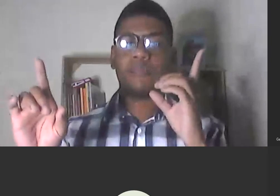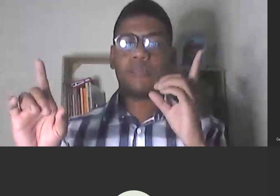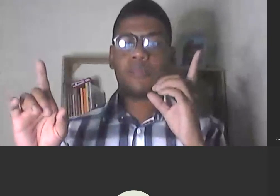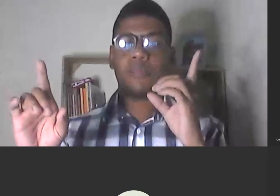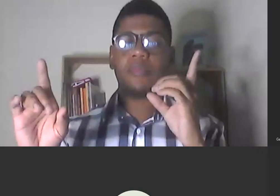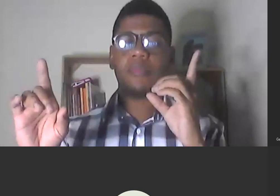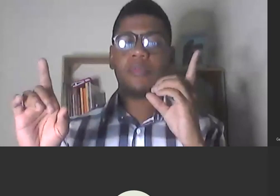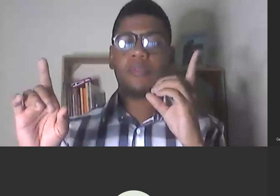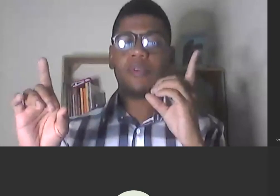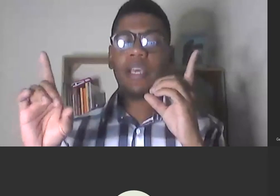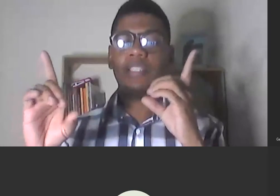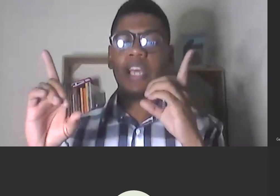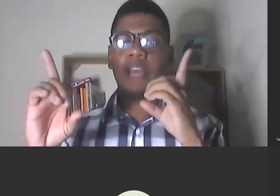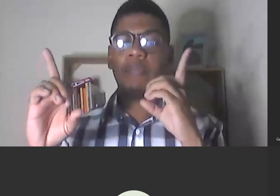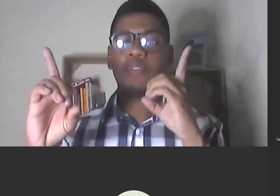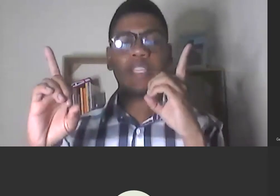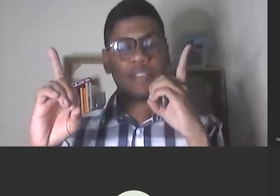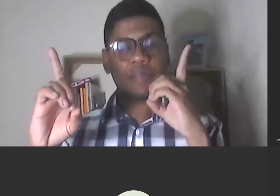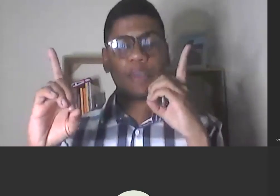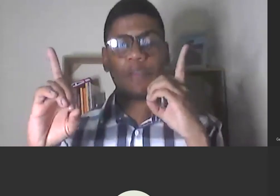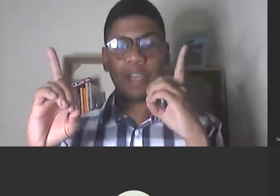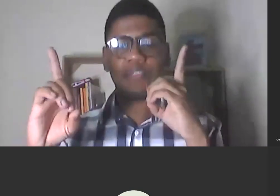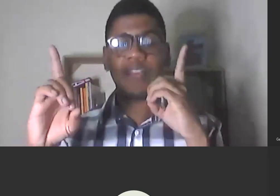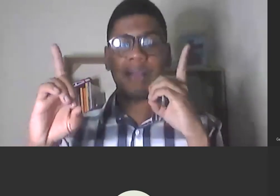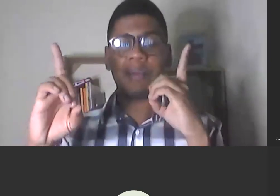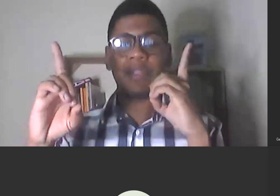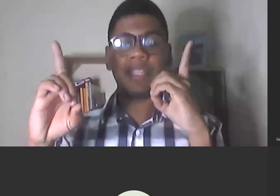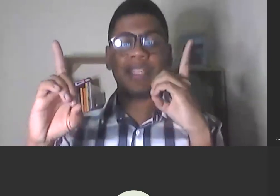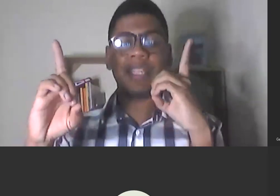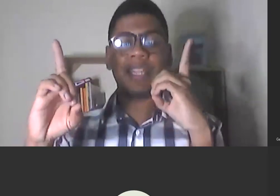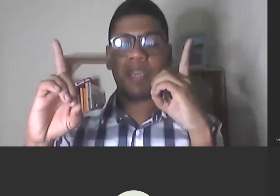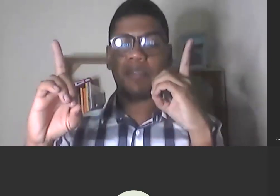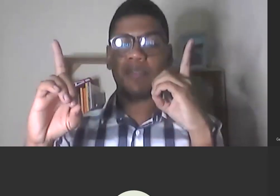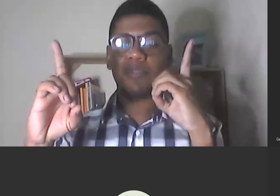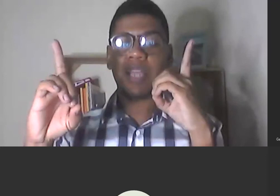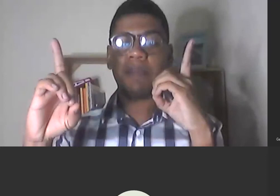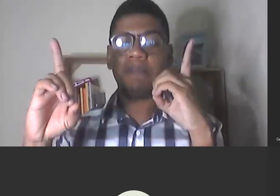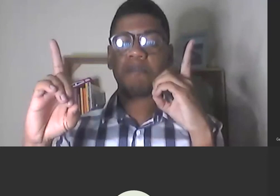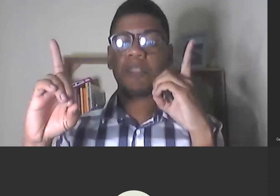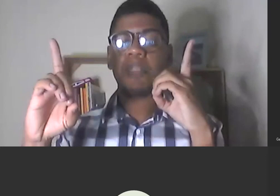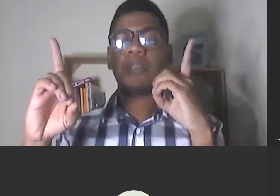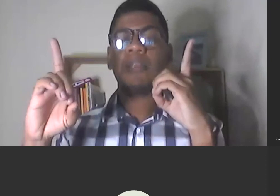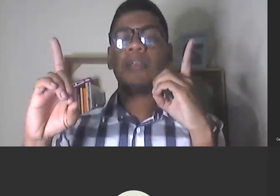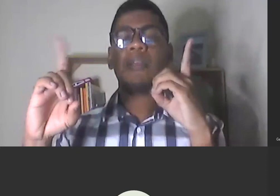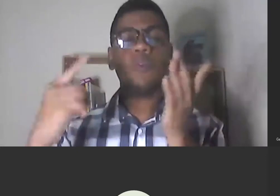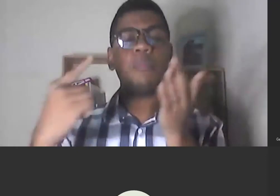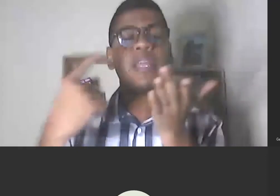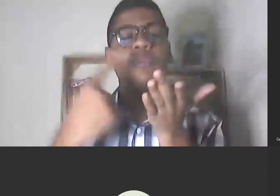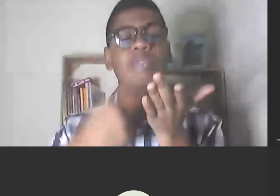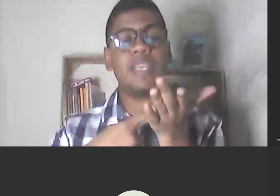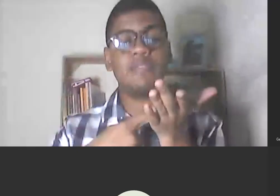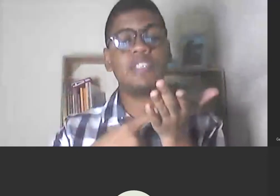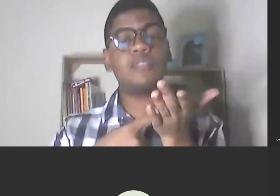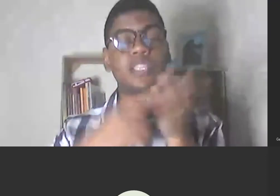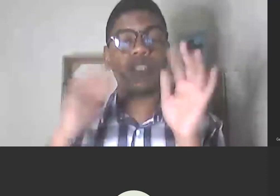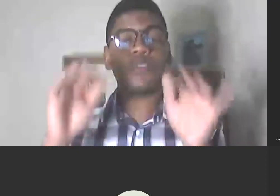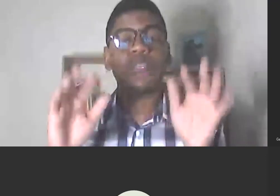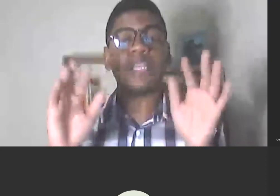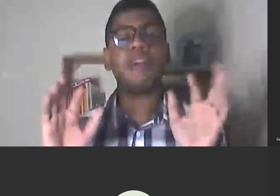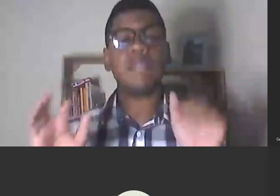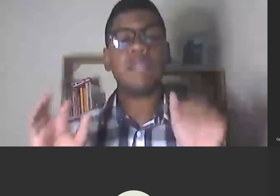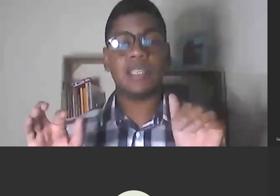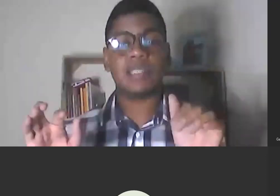quando. Ok, Jaime, mas vou tentar fazer um pouquinho mais devagar, para poder tentar travar menos, tá? Eu combinei com Lívia de